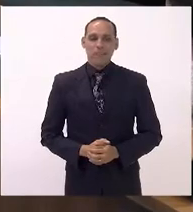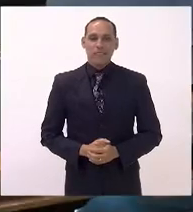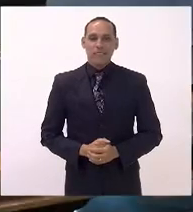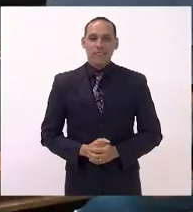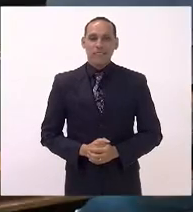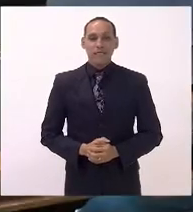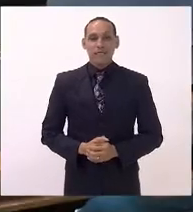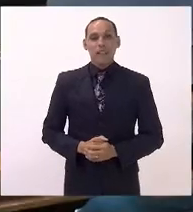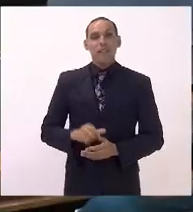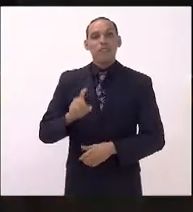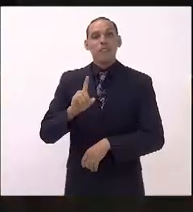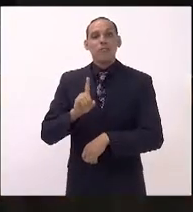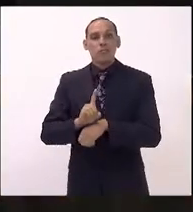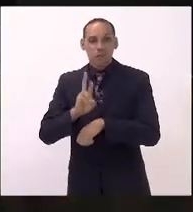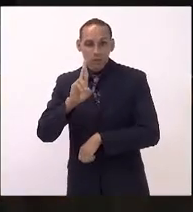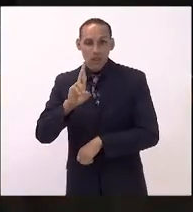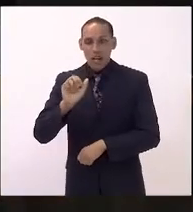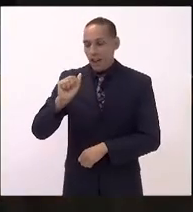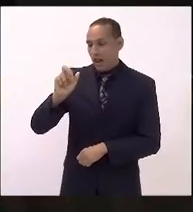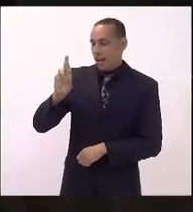O doutor Arnon